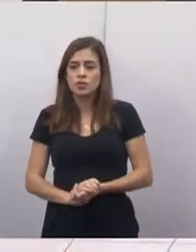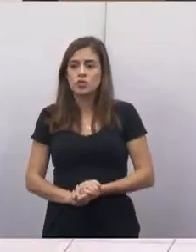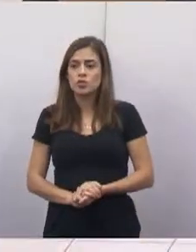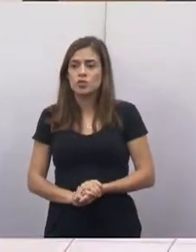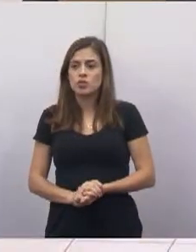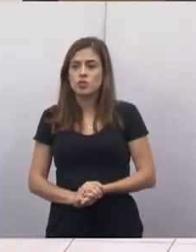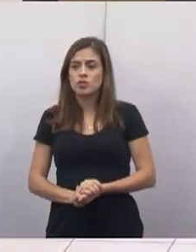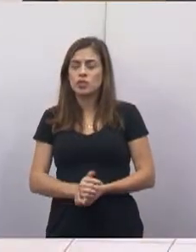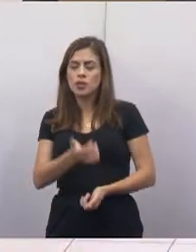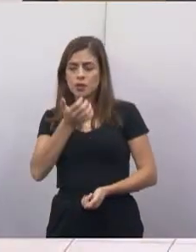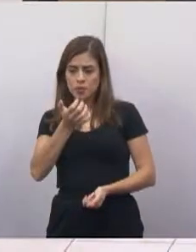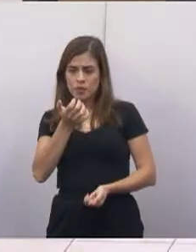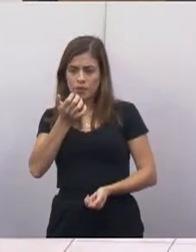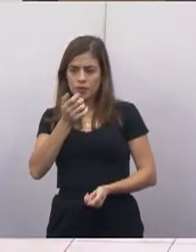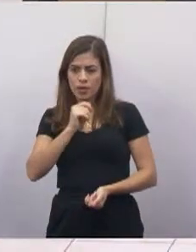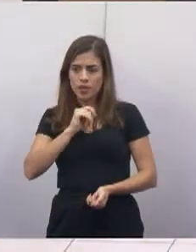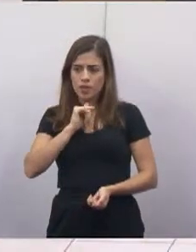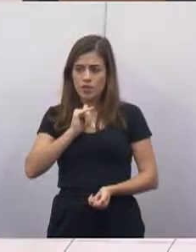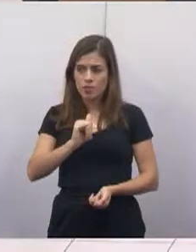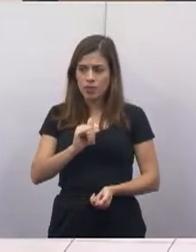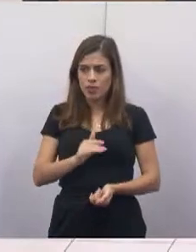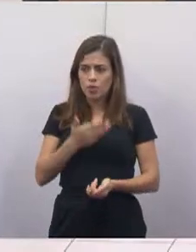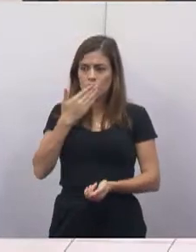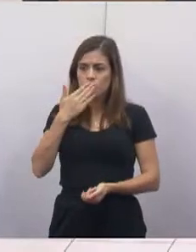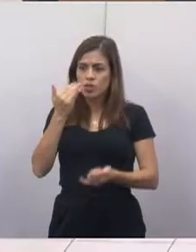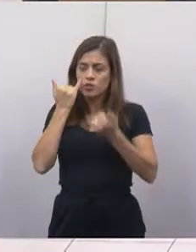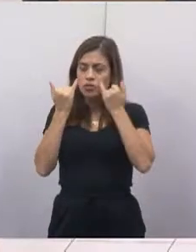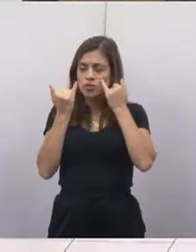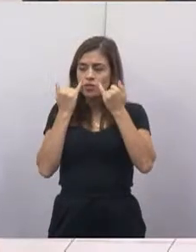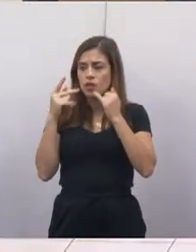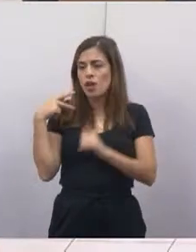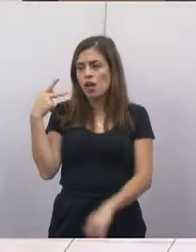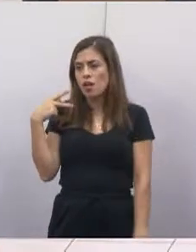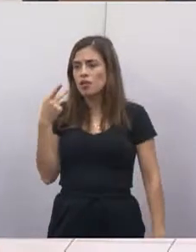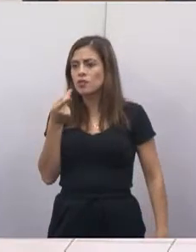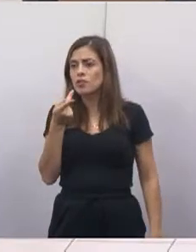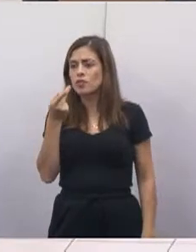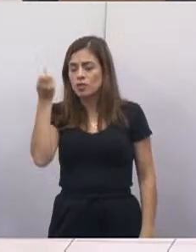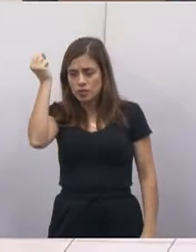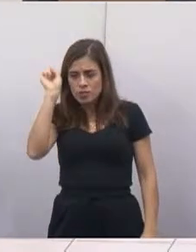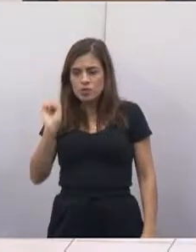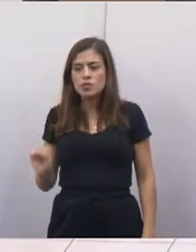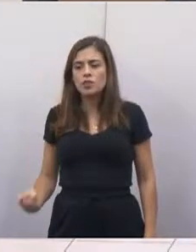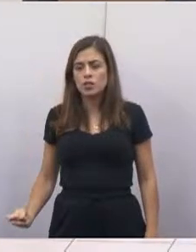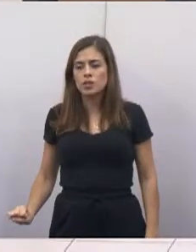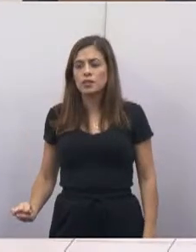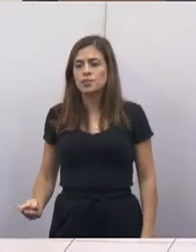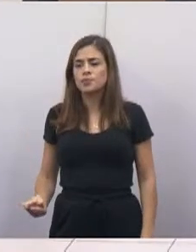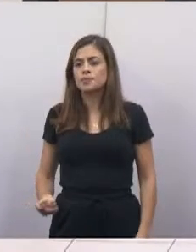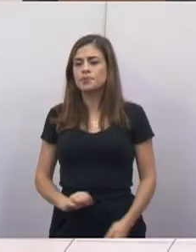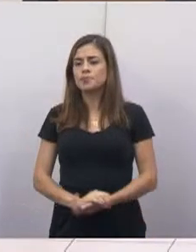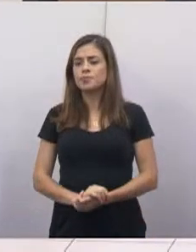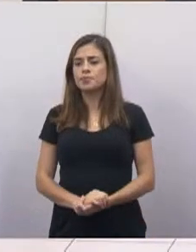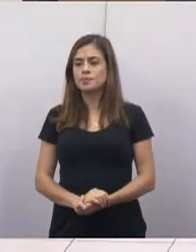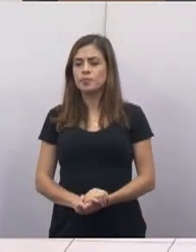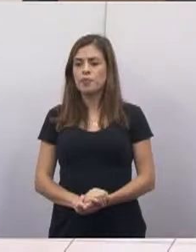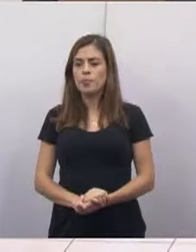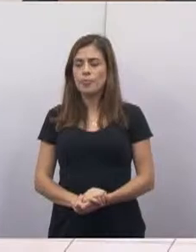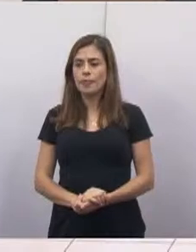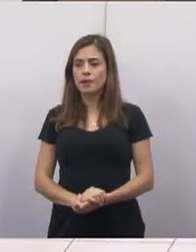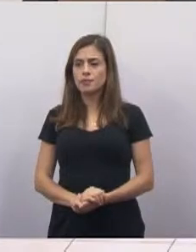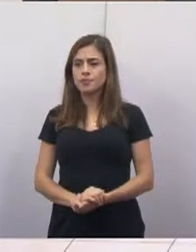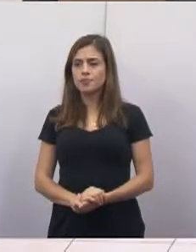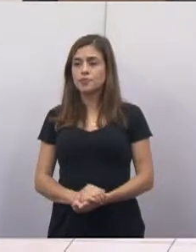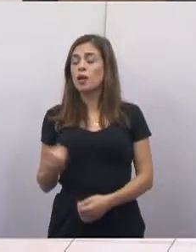Eu quero falar dentro do pedido da vereadora Sônia Pata Amizade. É um